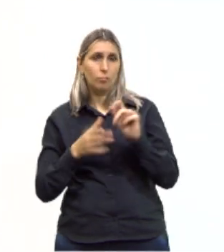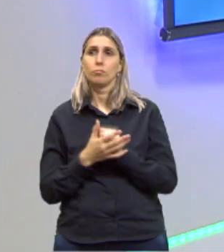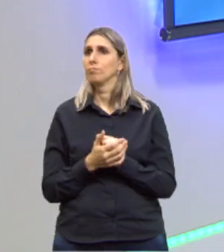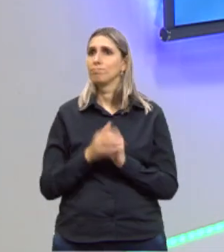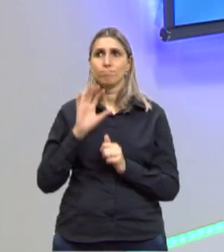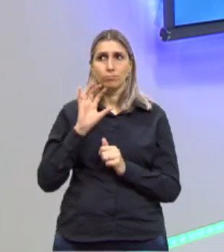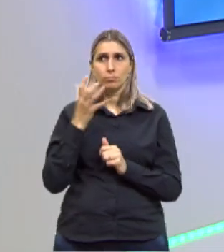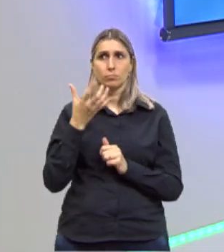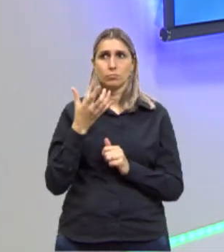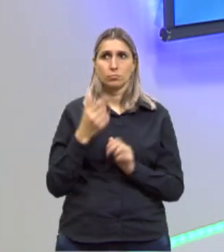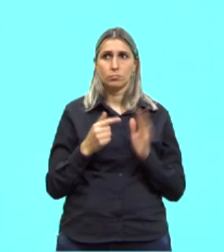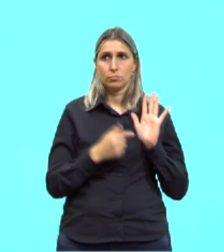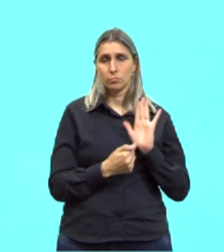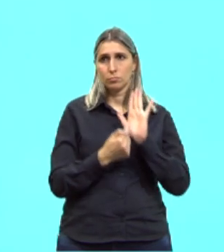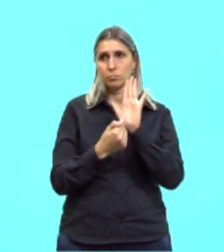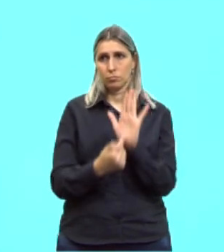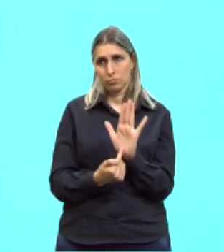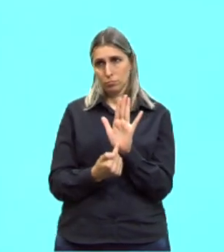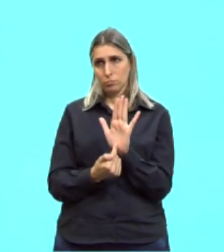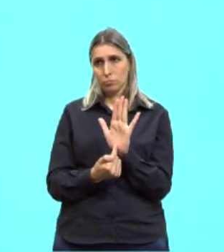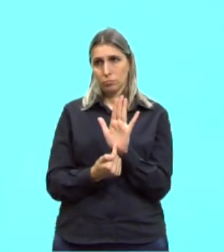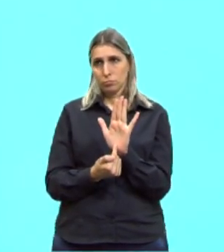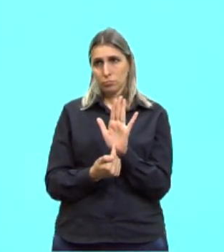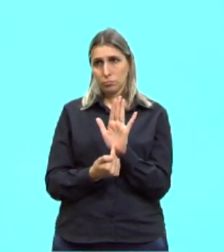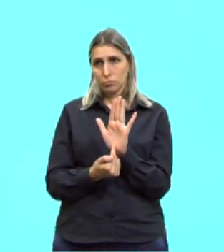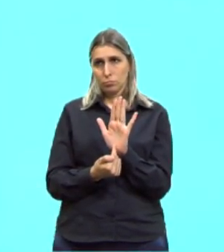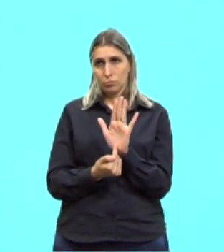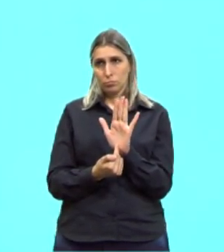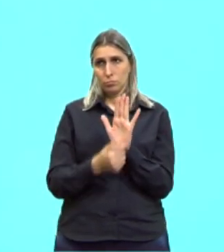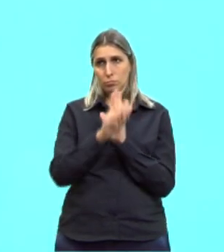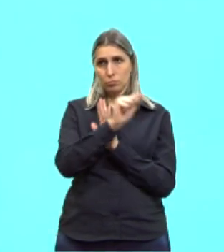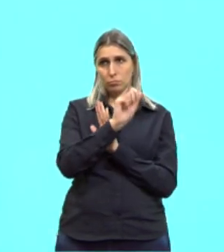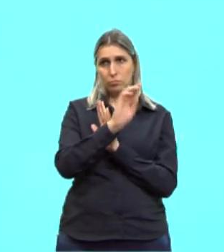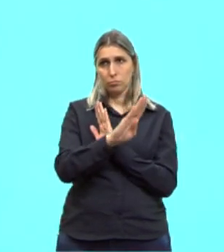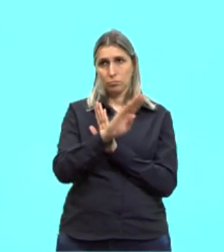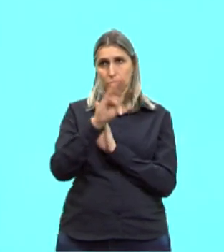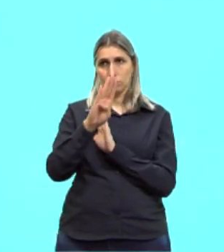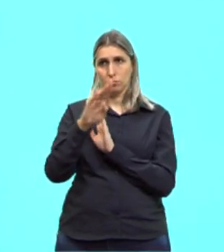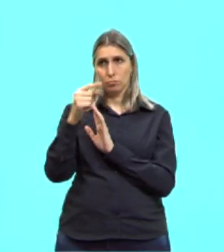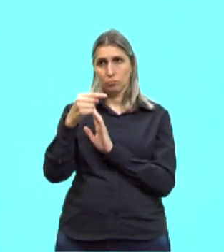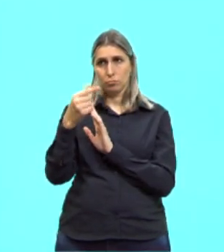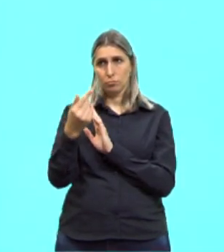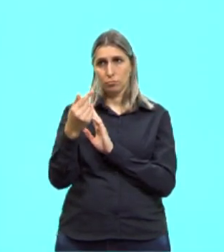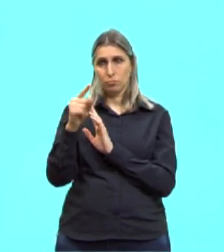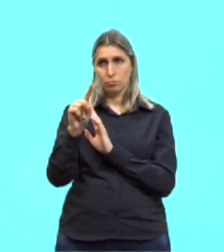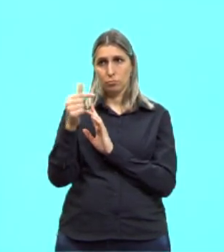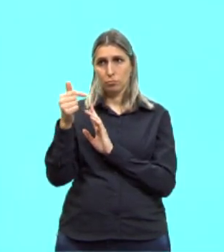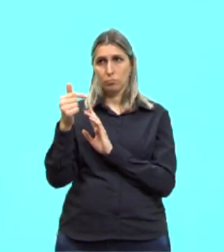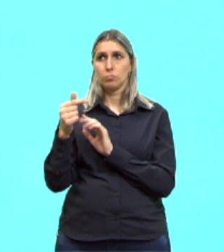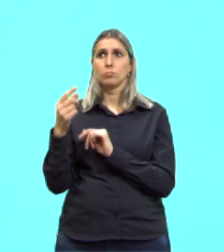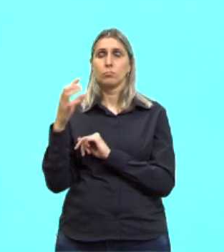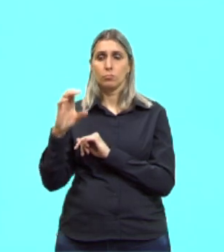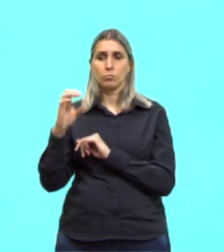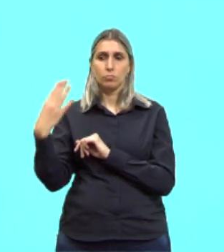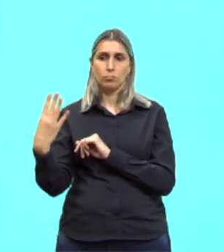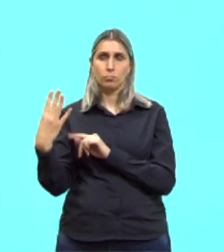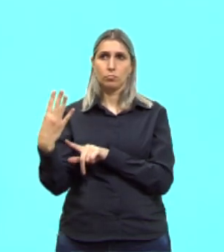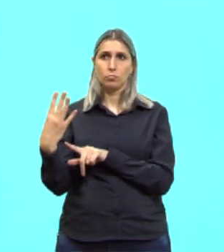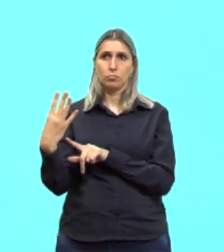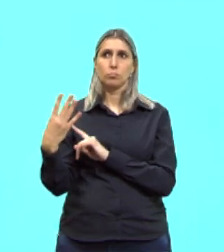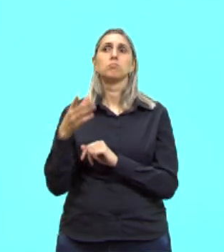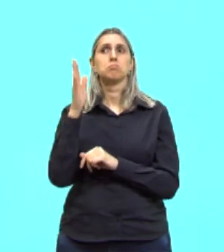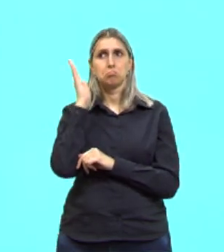vou resolver, só vamos passar. Ah, o termo A é 4, o termo B é menos 17, o termo C é 4. Nós